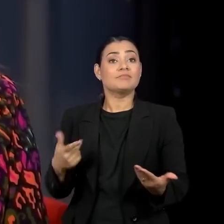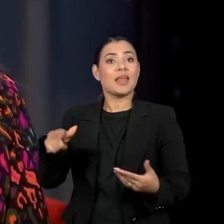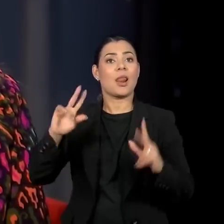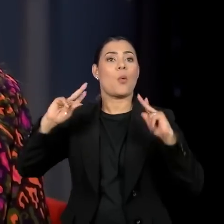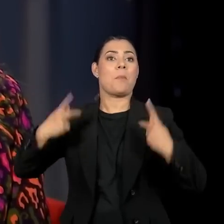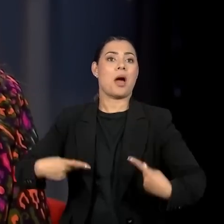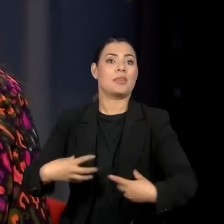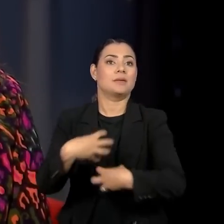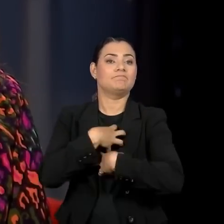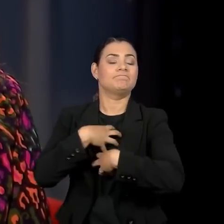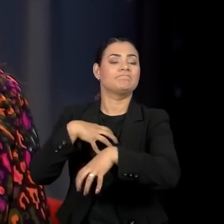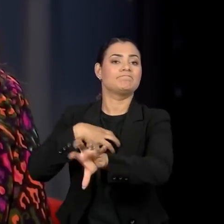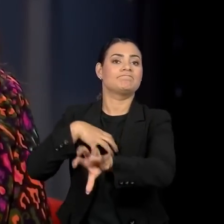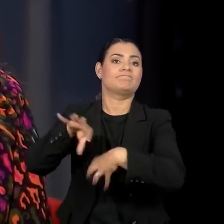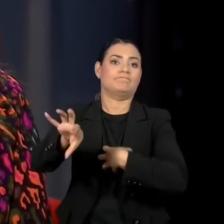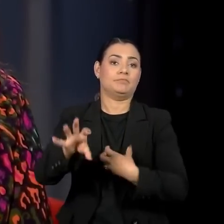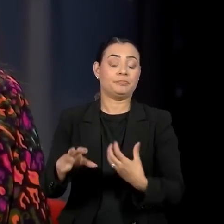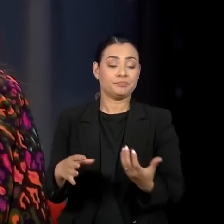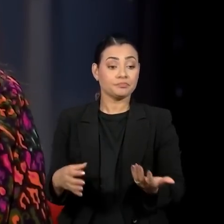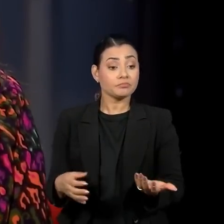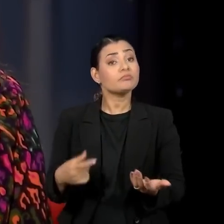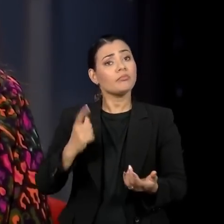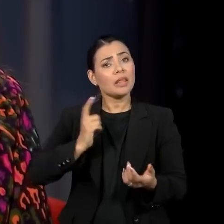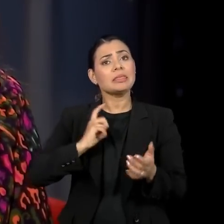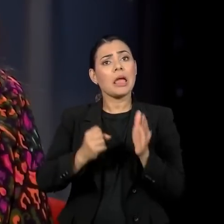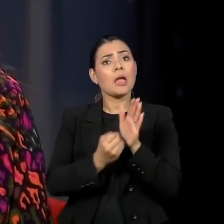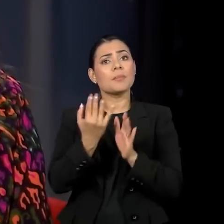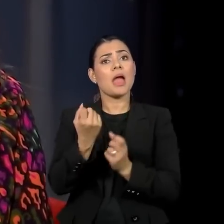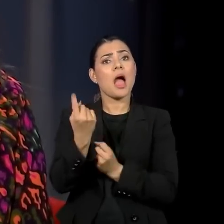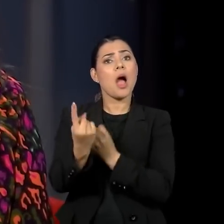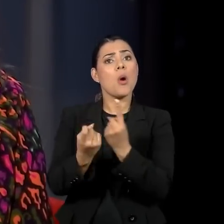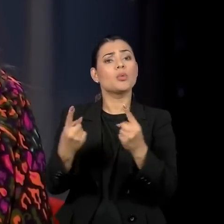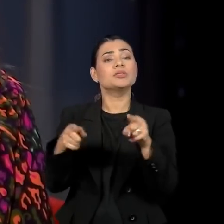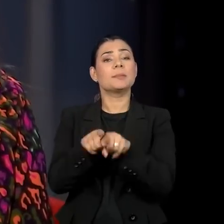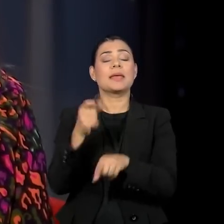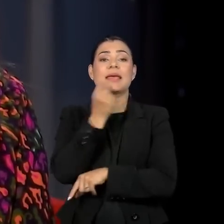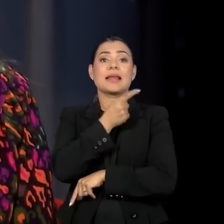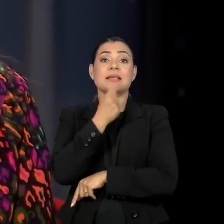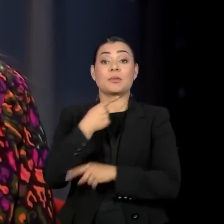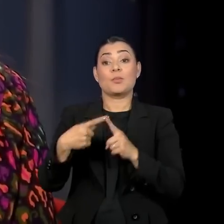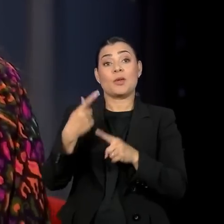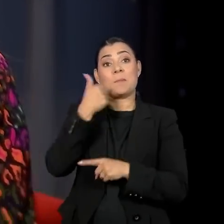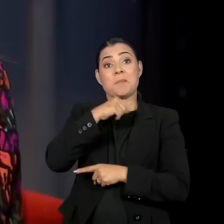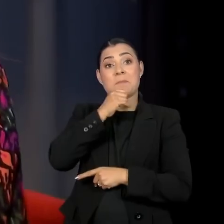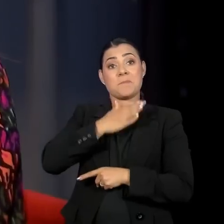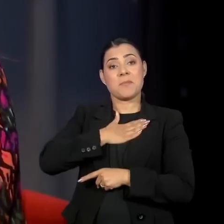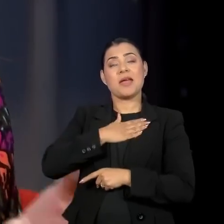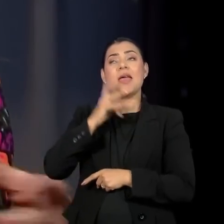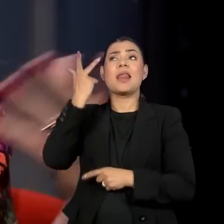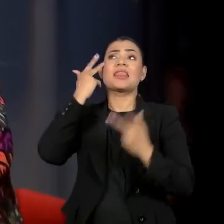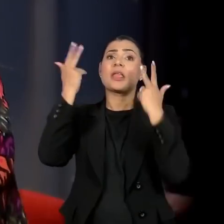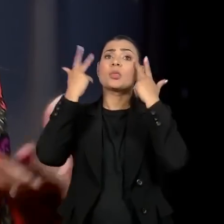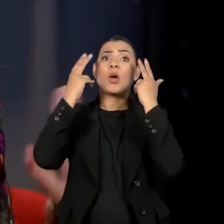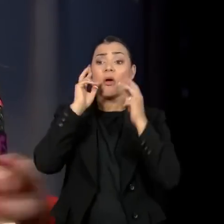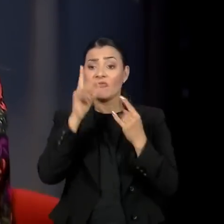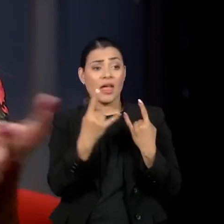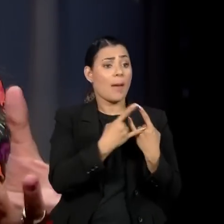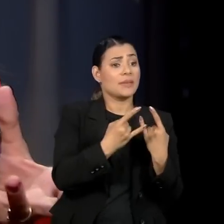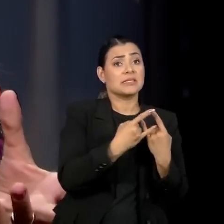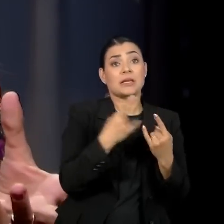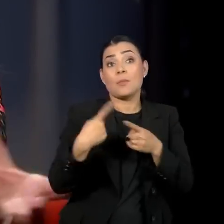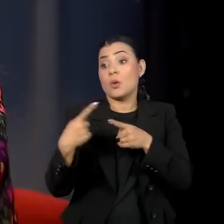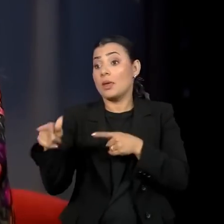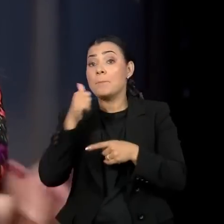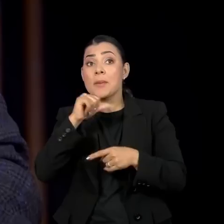humano. E aí a gente tem alguns episódios engraçados, assim, porque minha mãe tinha muito isso. Pra mim era muito comum, tipo, ver camisinha, porque ela ia